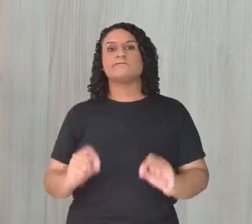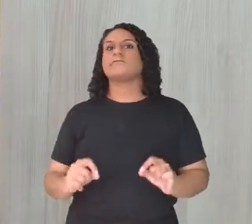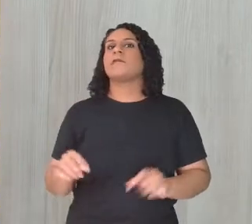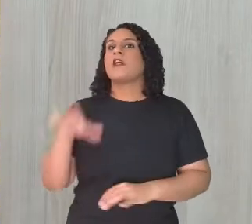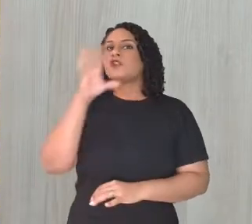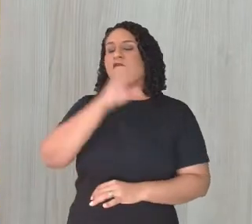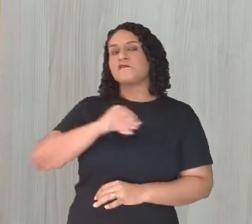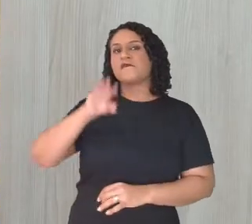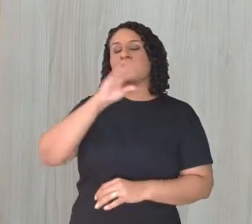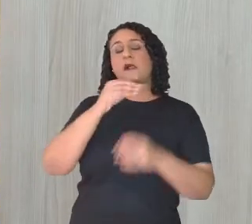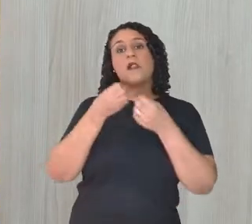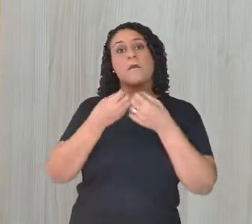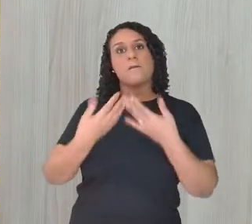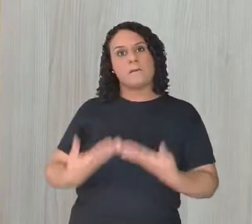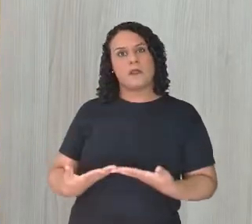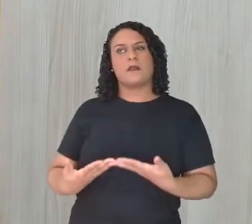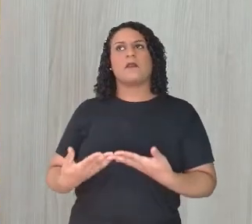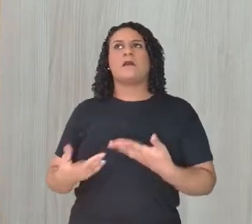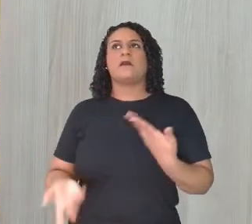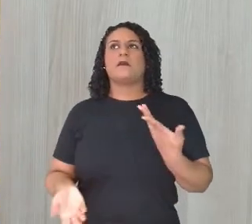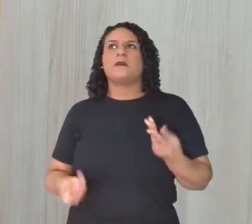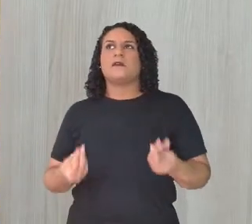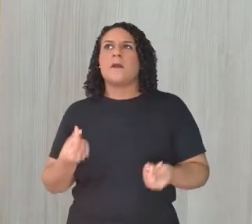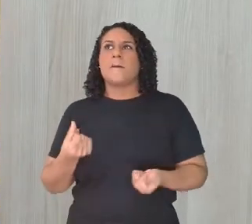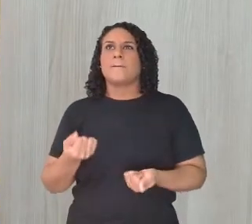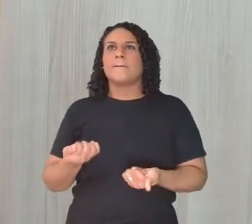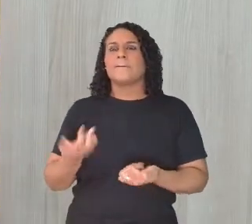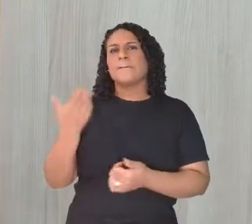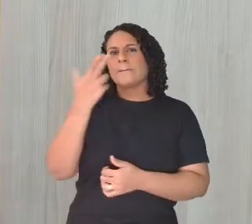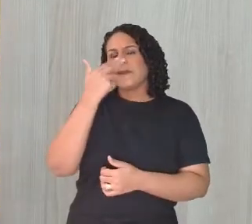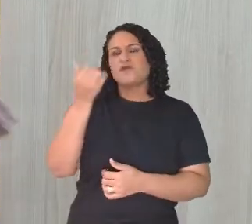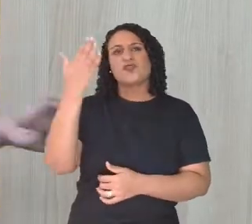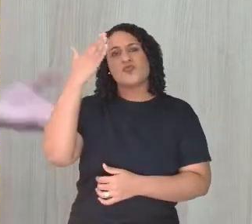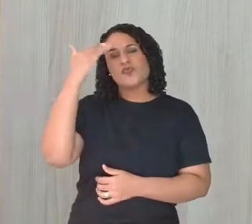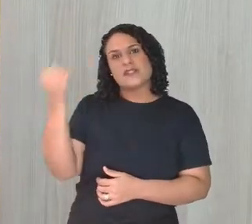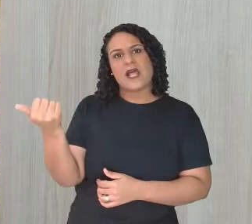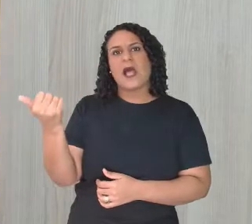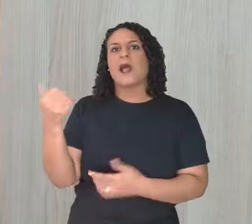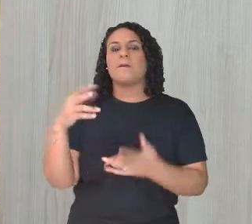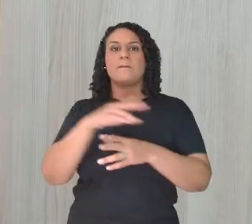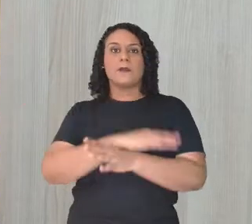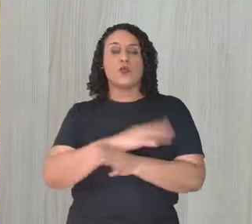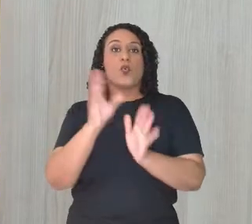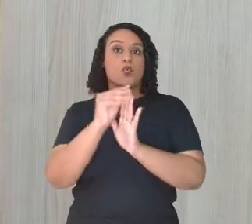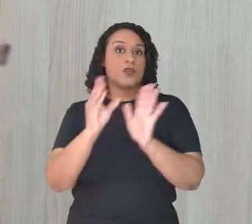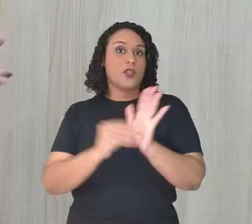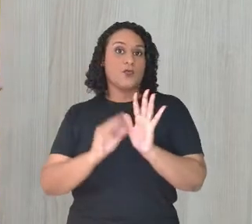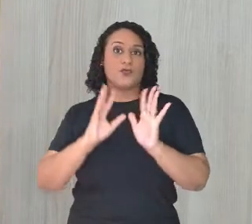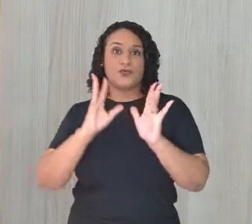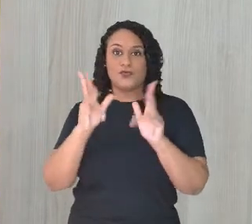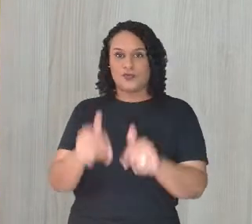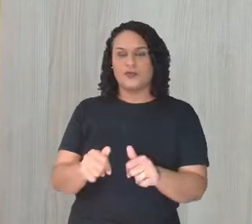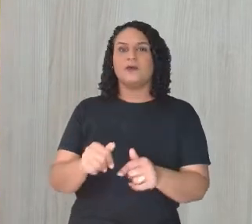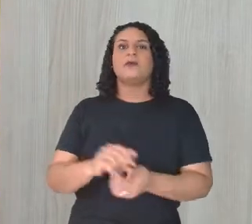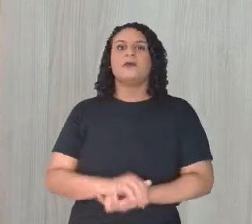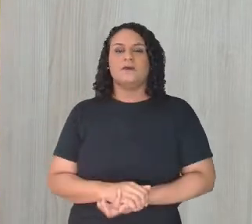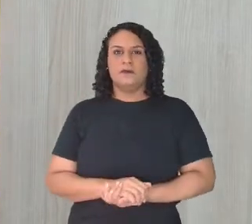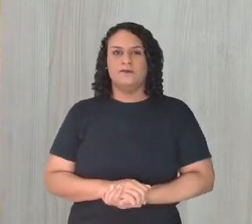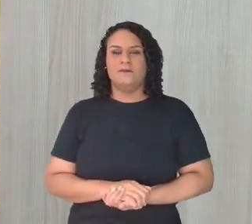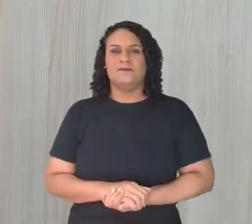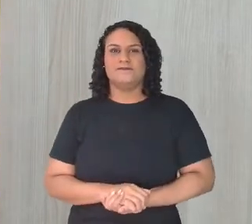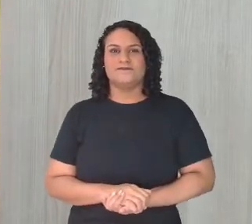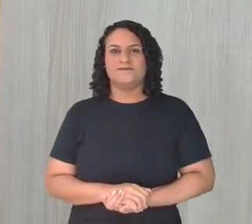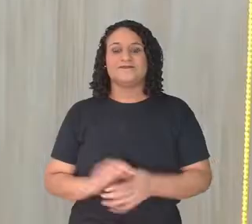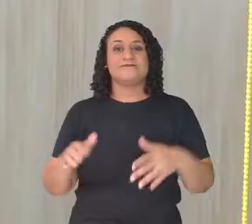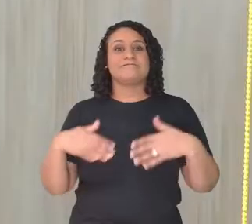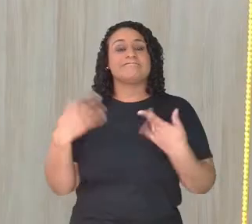falando bem, mesmo que não esteja completamente, mesmo que não se aproprie completamente de toda a gramática normativa. Exato. Por